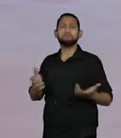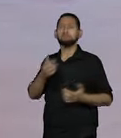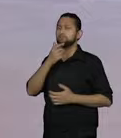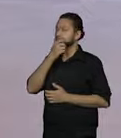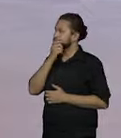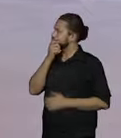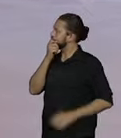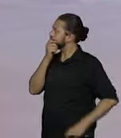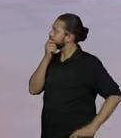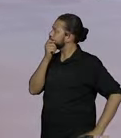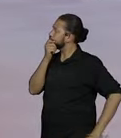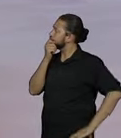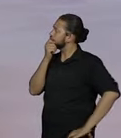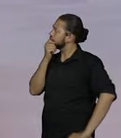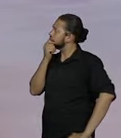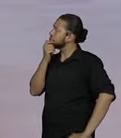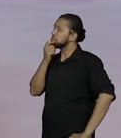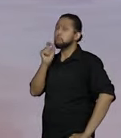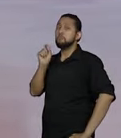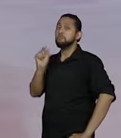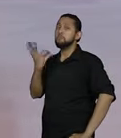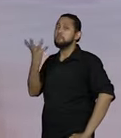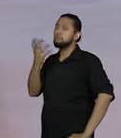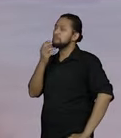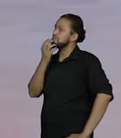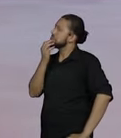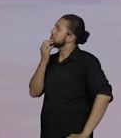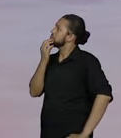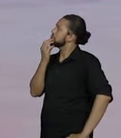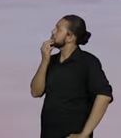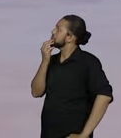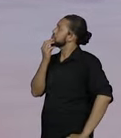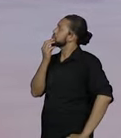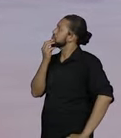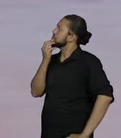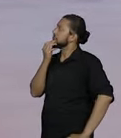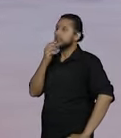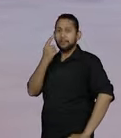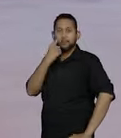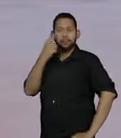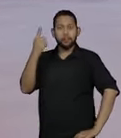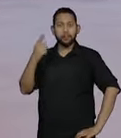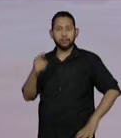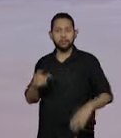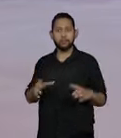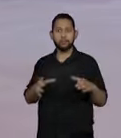observassem o becker, então ele ficou todo